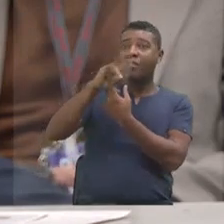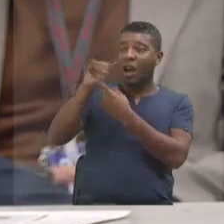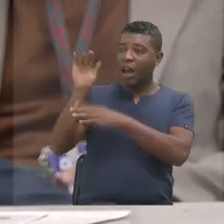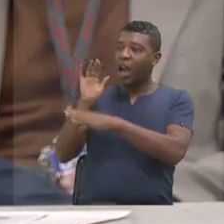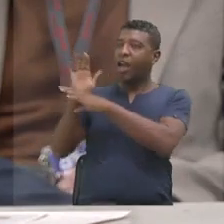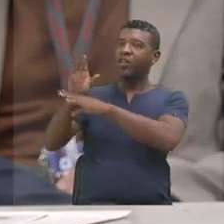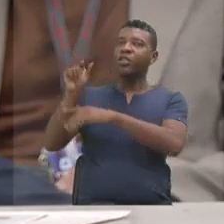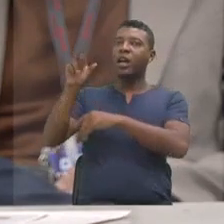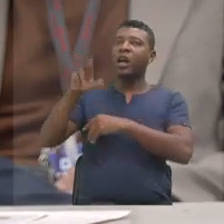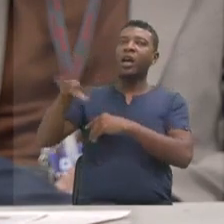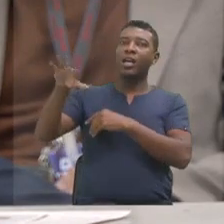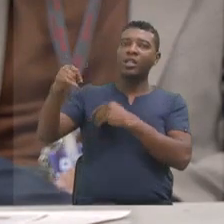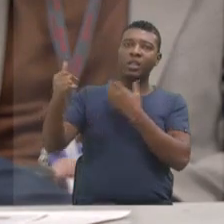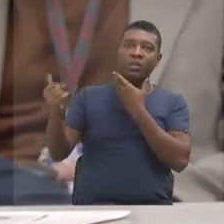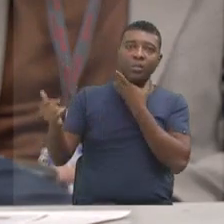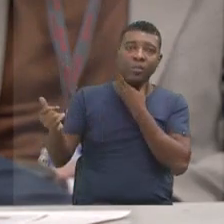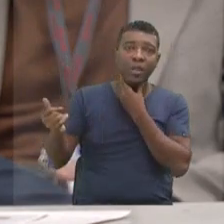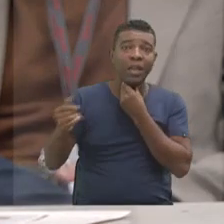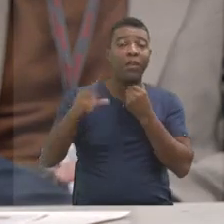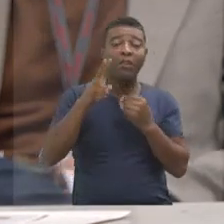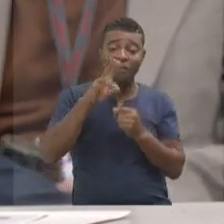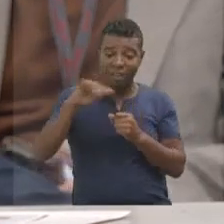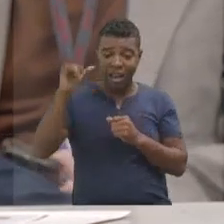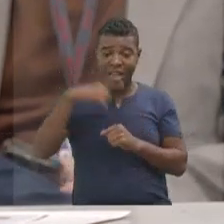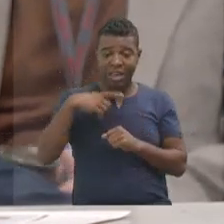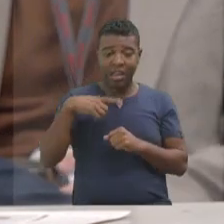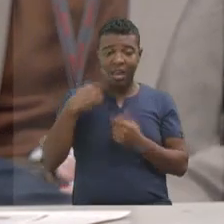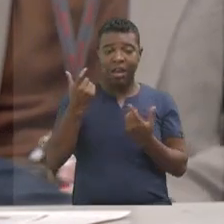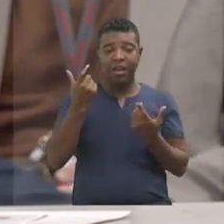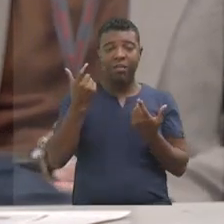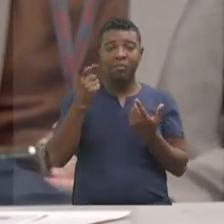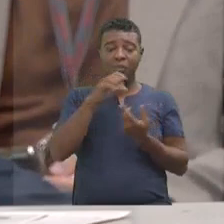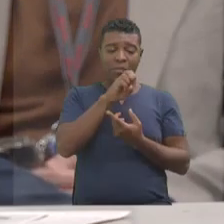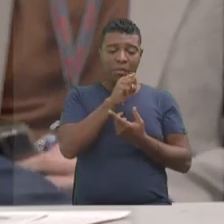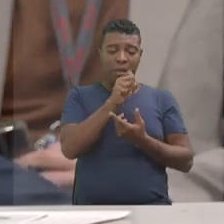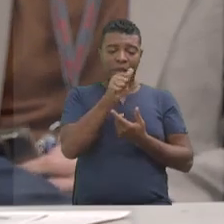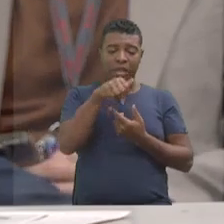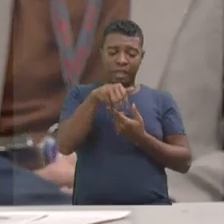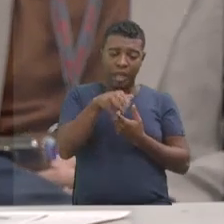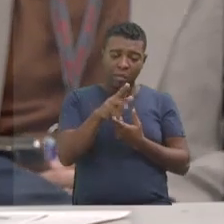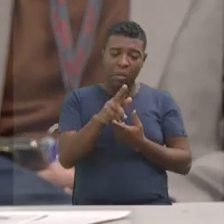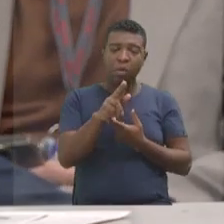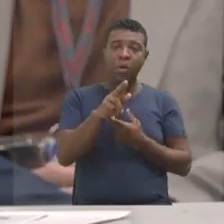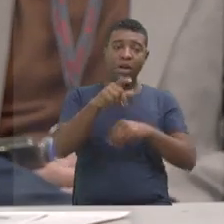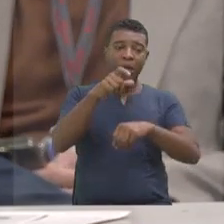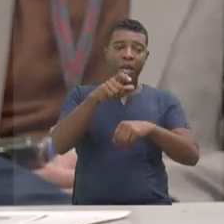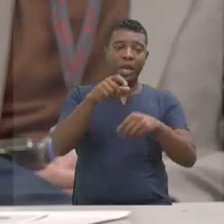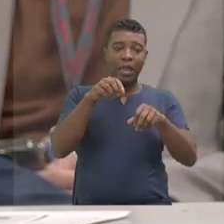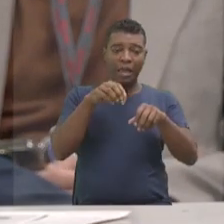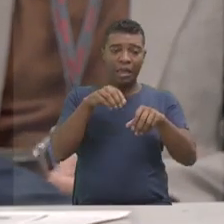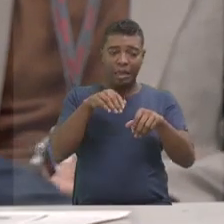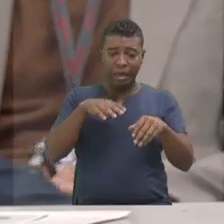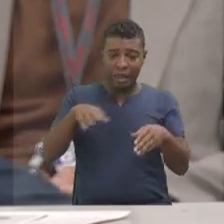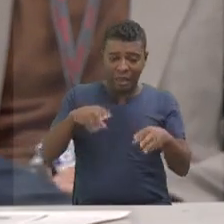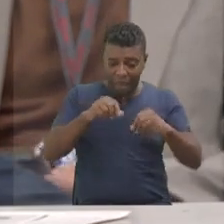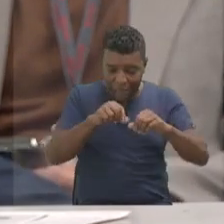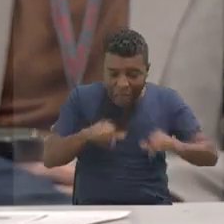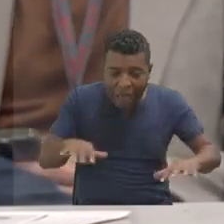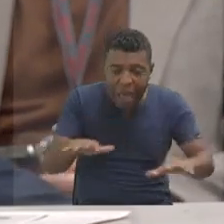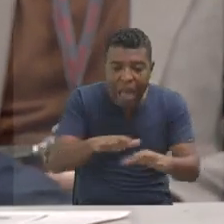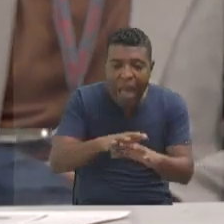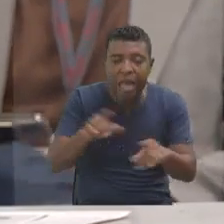ou seja o samba terrestre e aéreo com o tempo resposta o hospital regional tá judicializado a obra